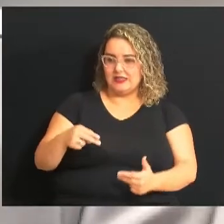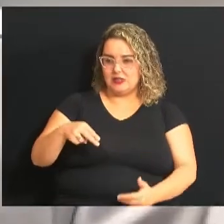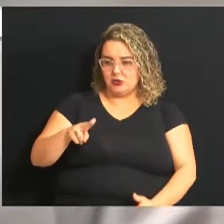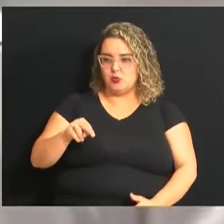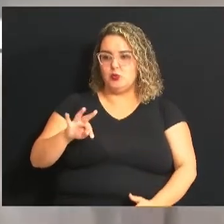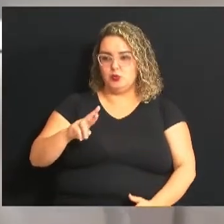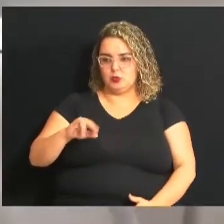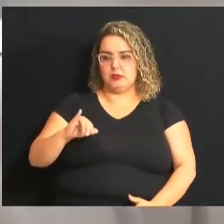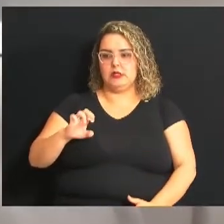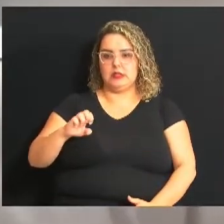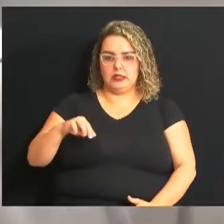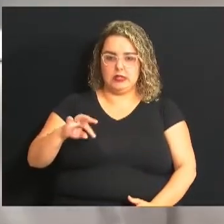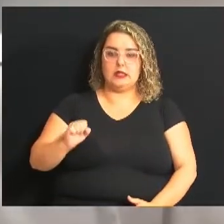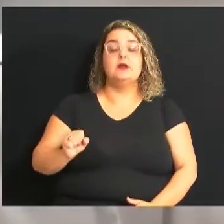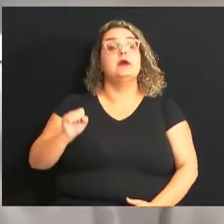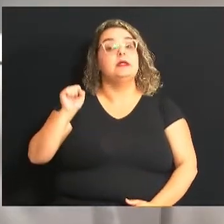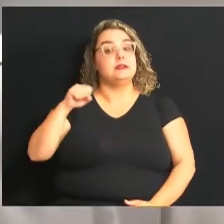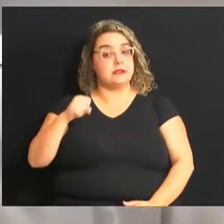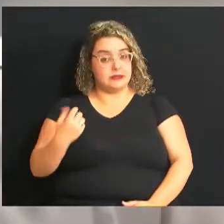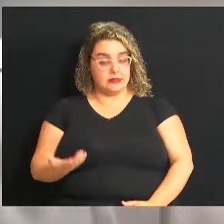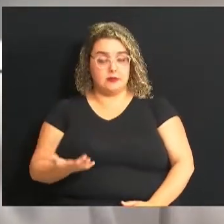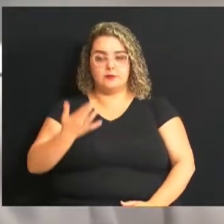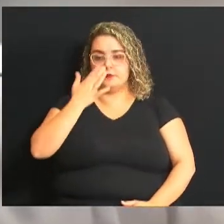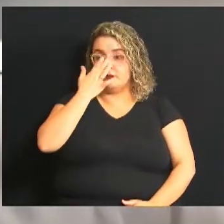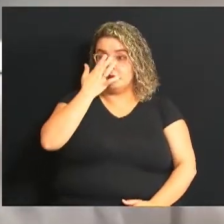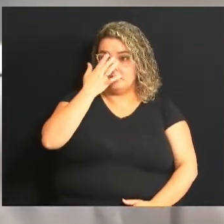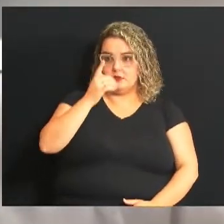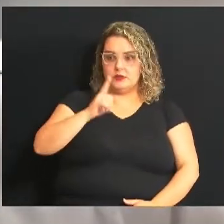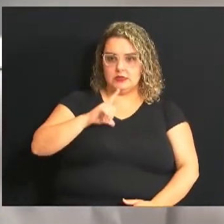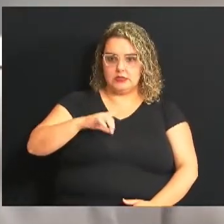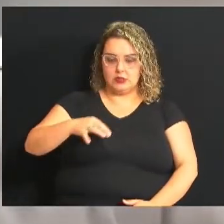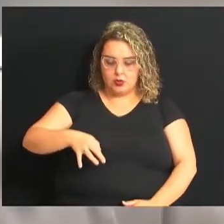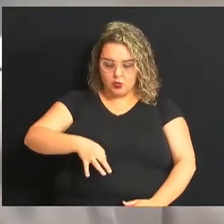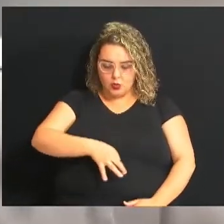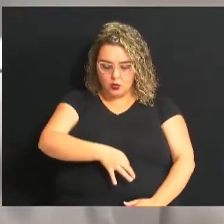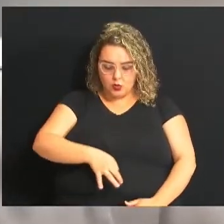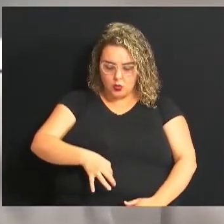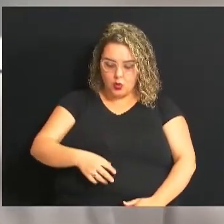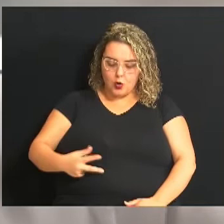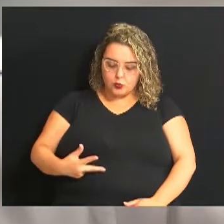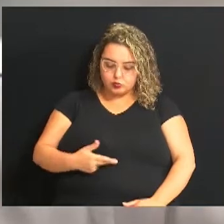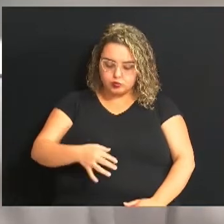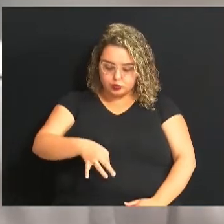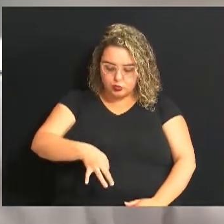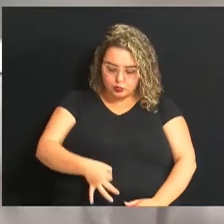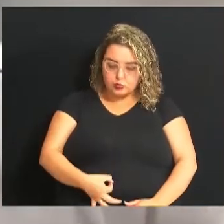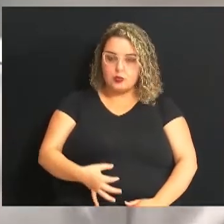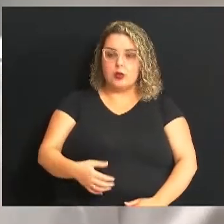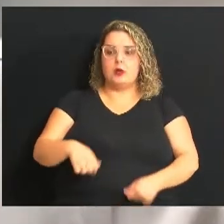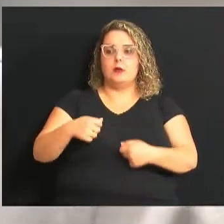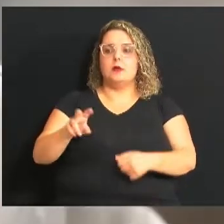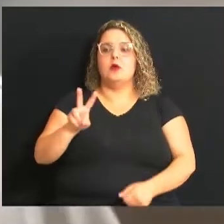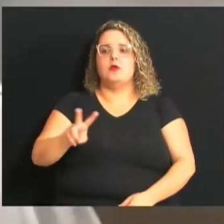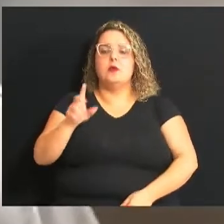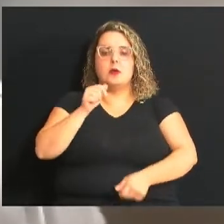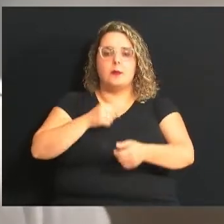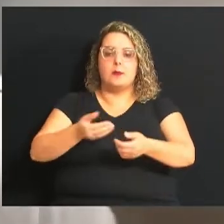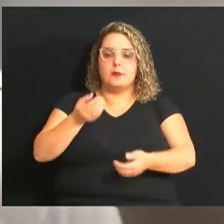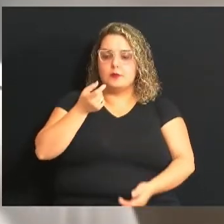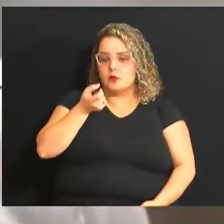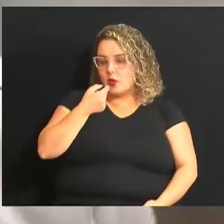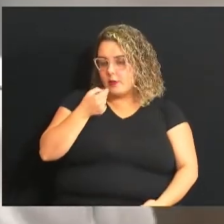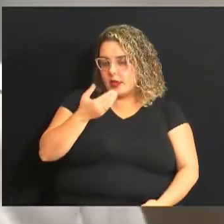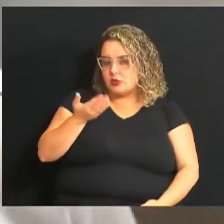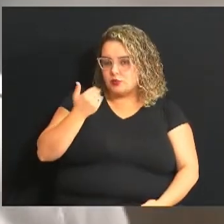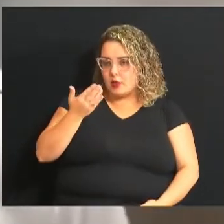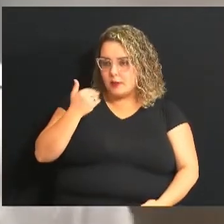Fica assim, Alisson. Como você tem o desvio do intestino, você vai precisar tomar vitaminas. Mas olha, aqui eu